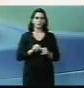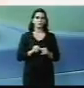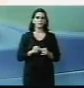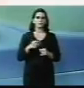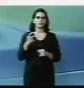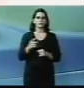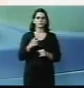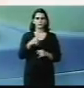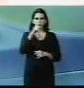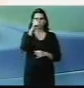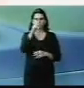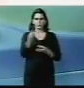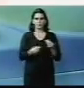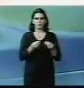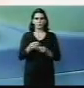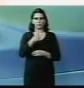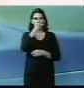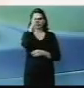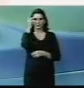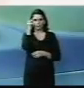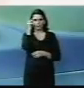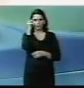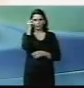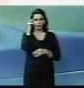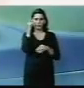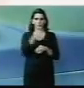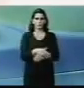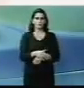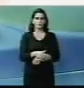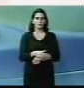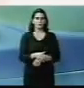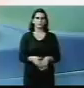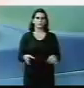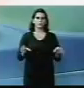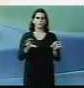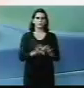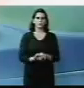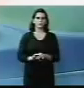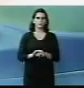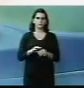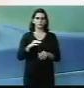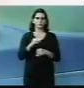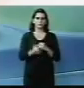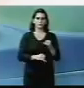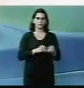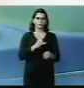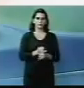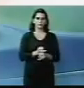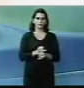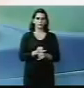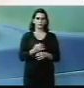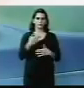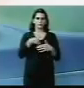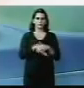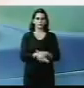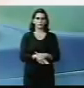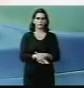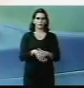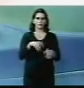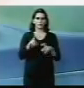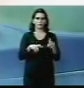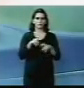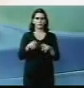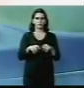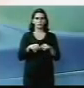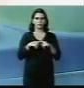enviar as requisições como um cliente único daquela rede, servindo as páginas que estão armazenadas em sua cache para os